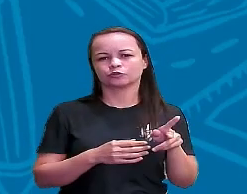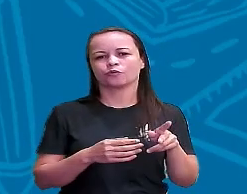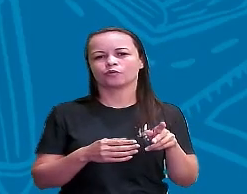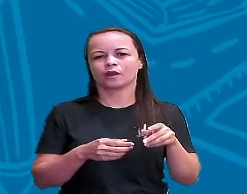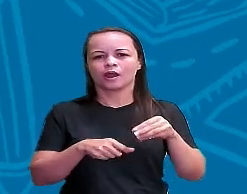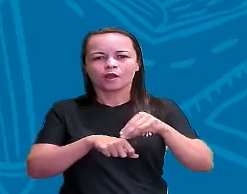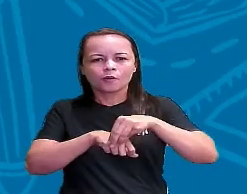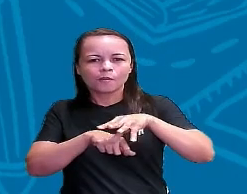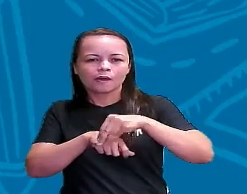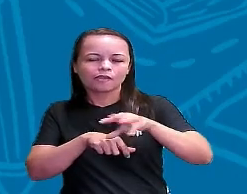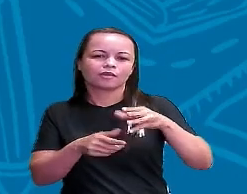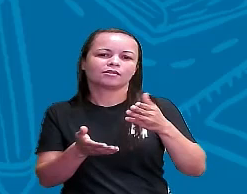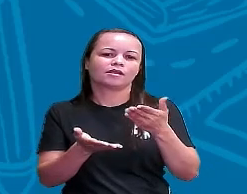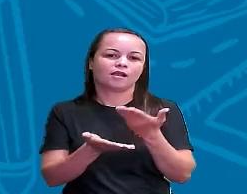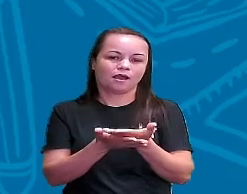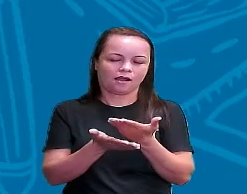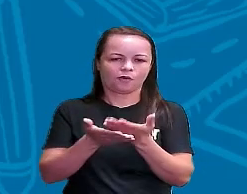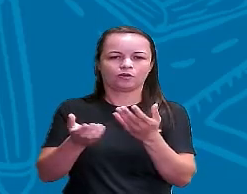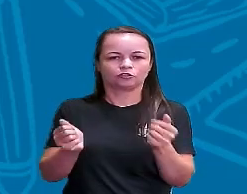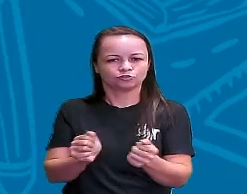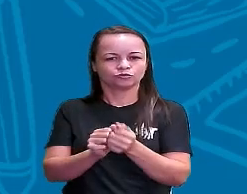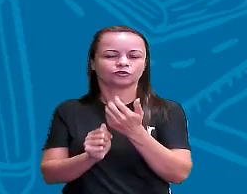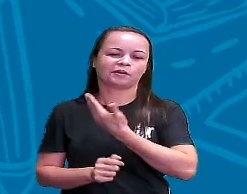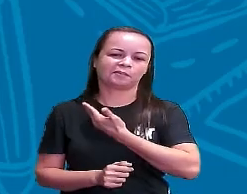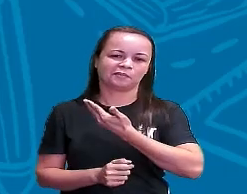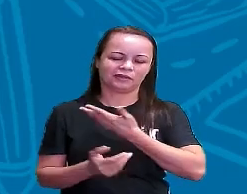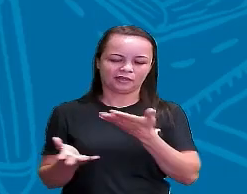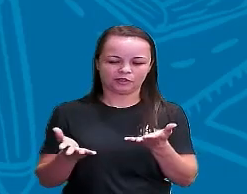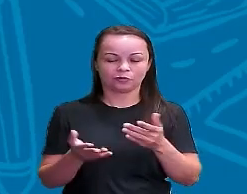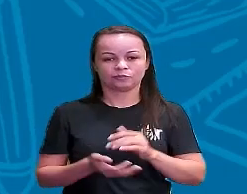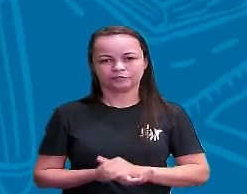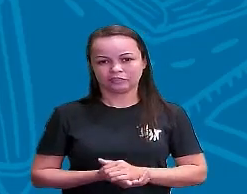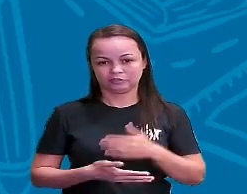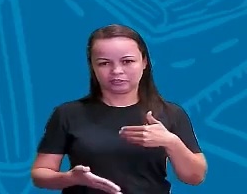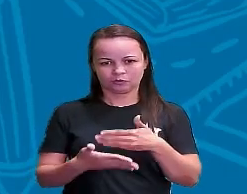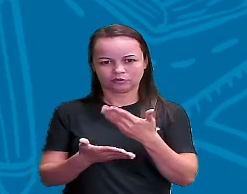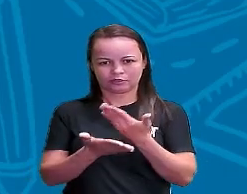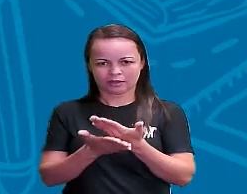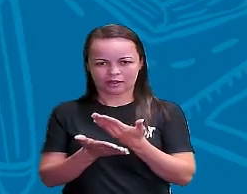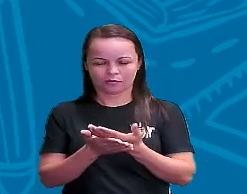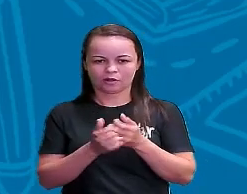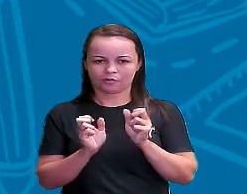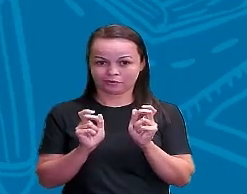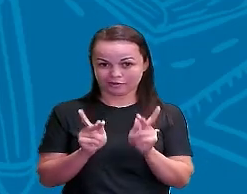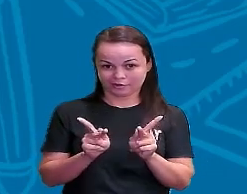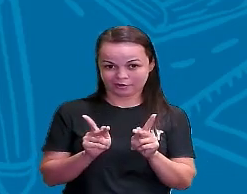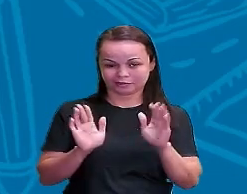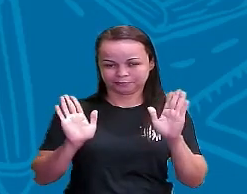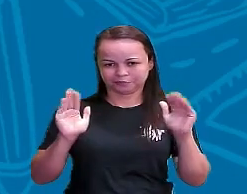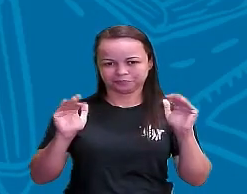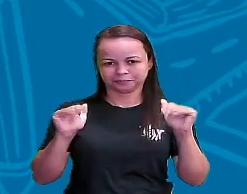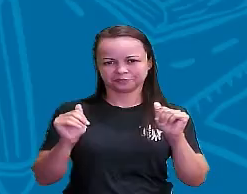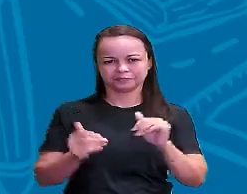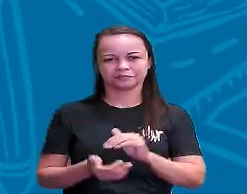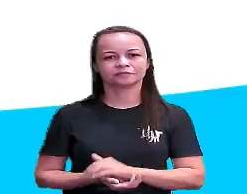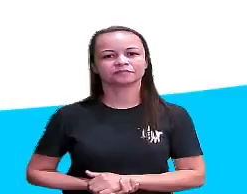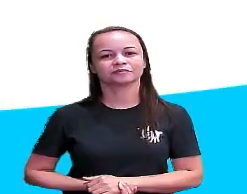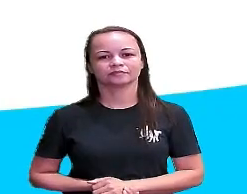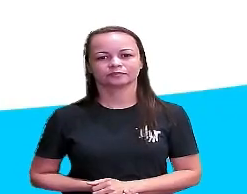certo? Então, me despeço de vocês hoje. A gente se encontra na próxima aula, ok? Tchau, tchau!